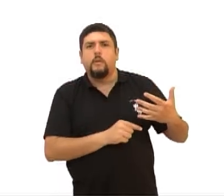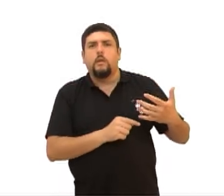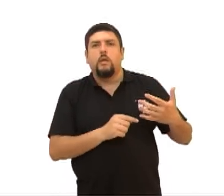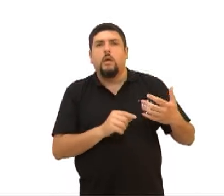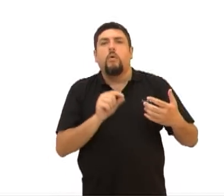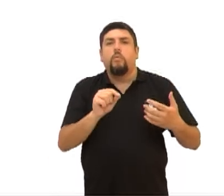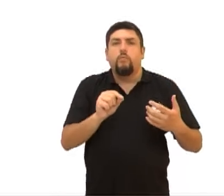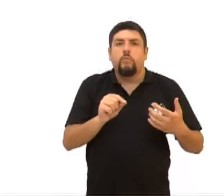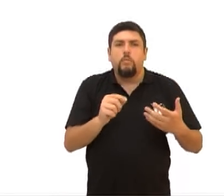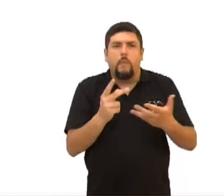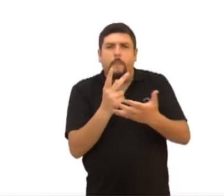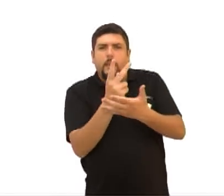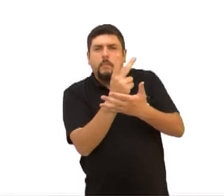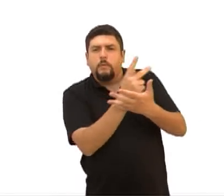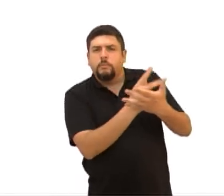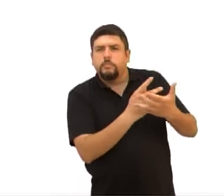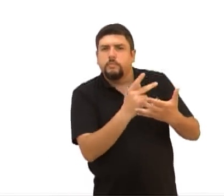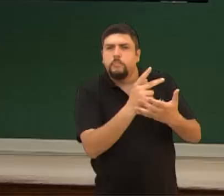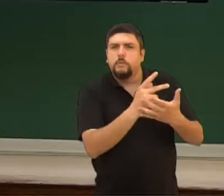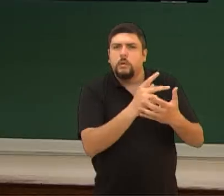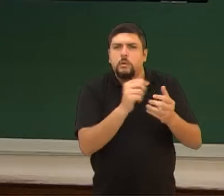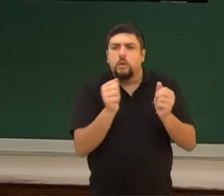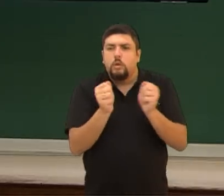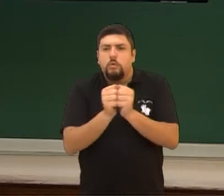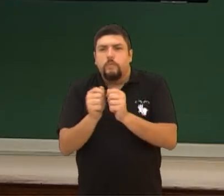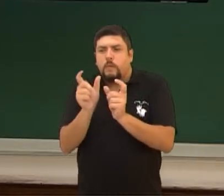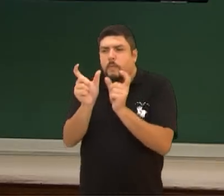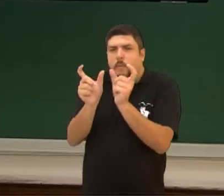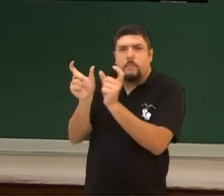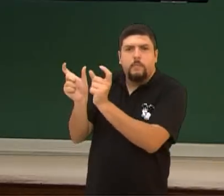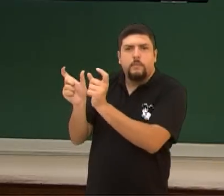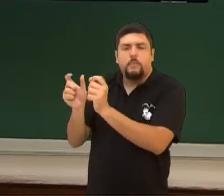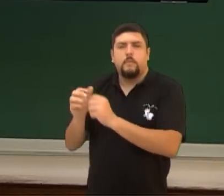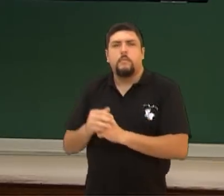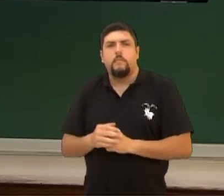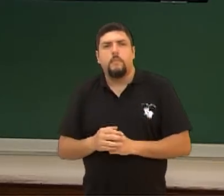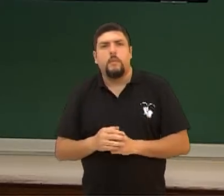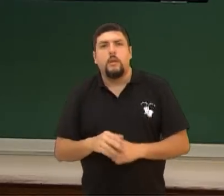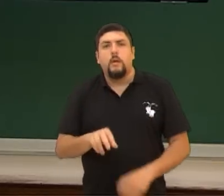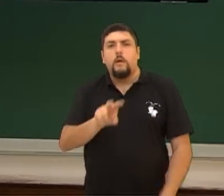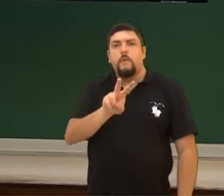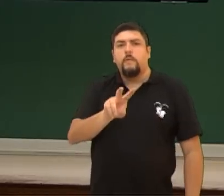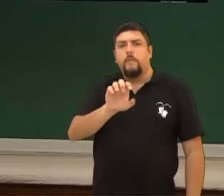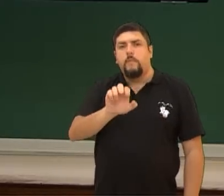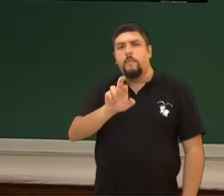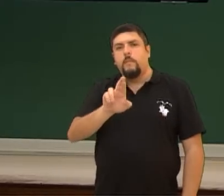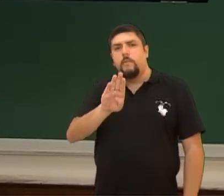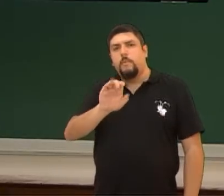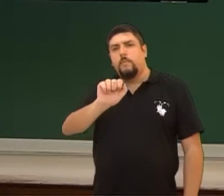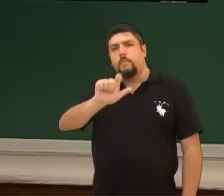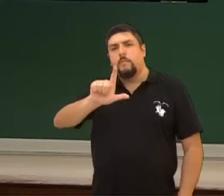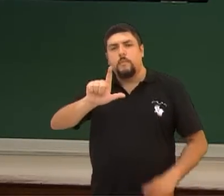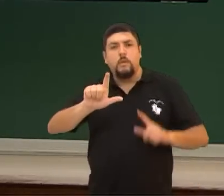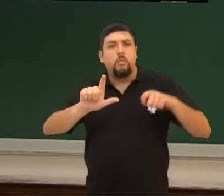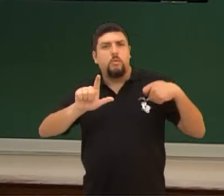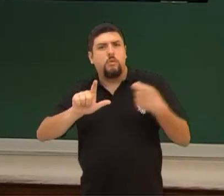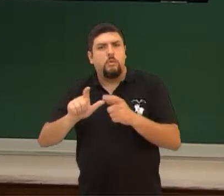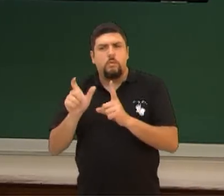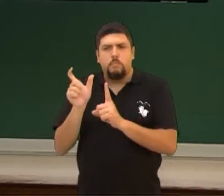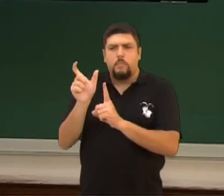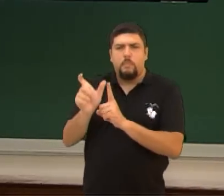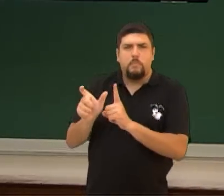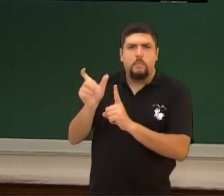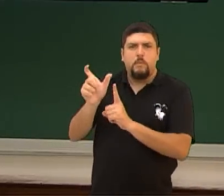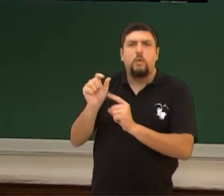com o texto não verbal. O que é texto verbal? Texto verbal é quando eu tenho alguma escrita, e o texto não verbal, quando eu tenho algum